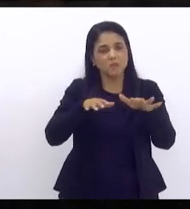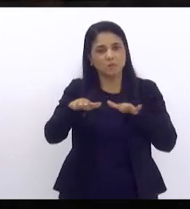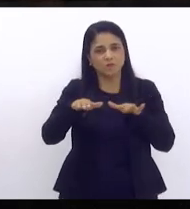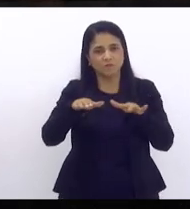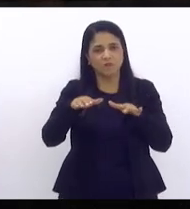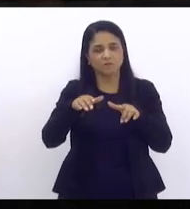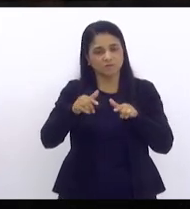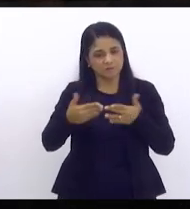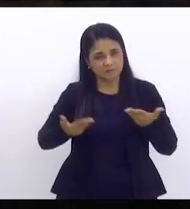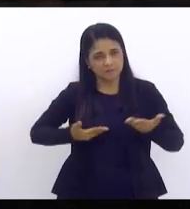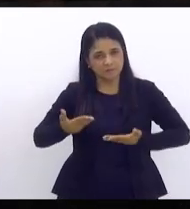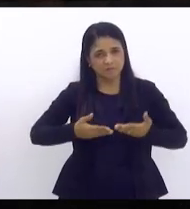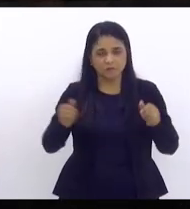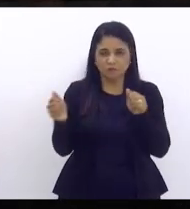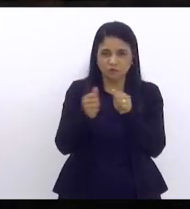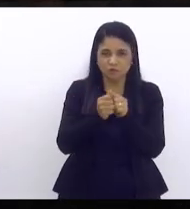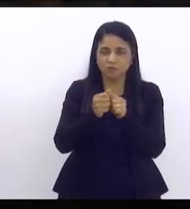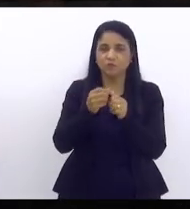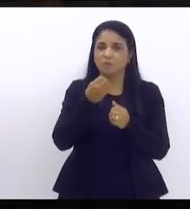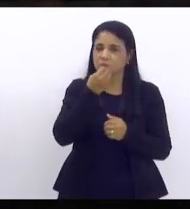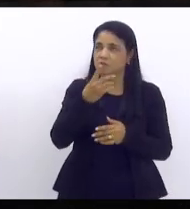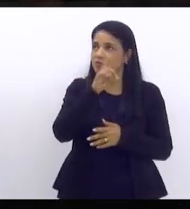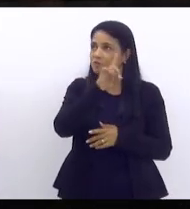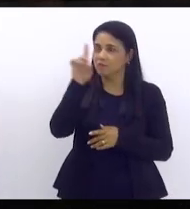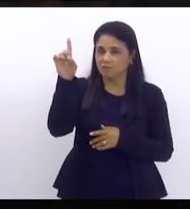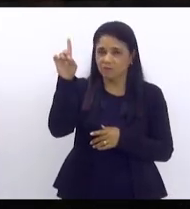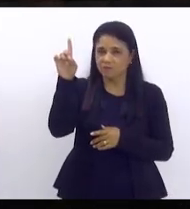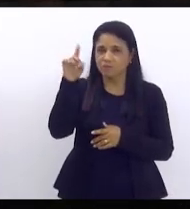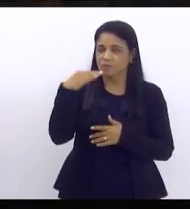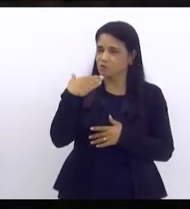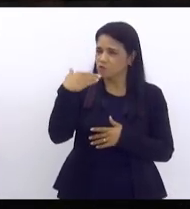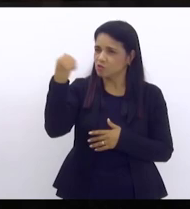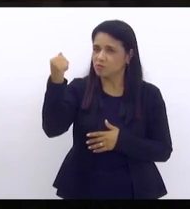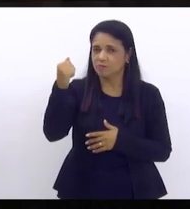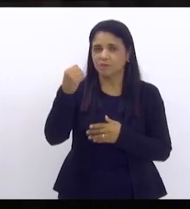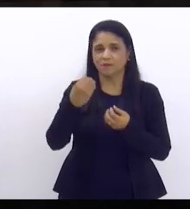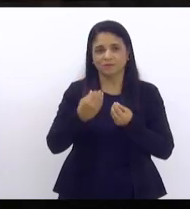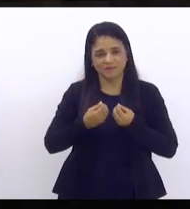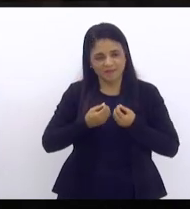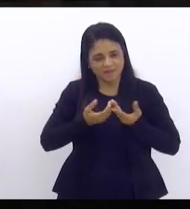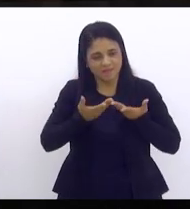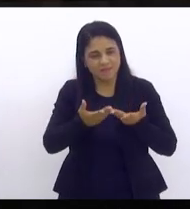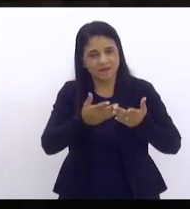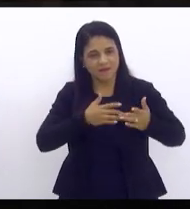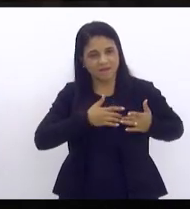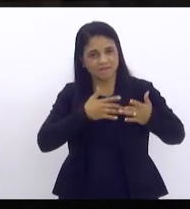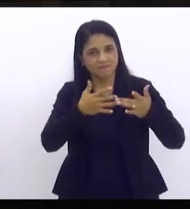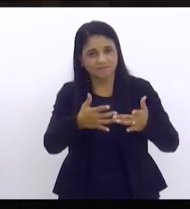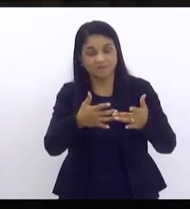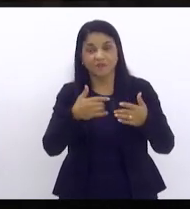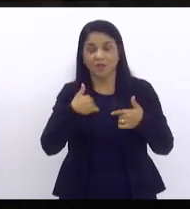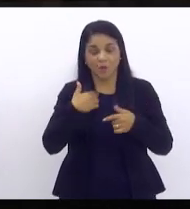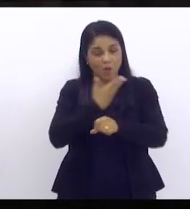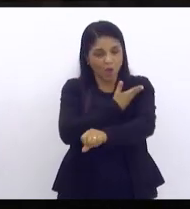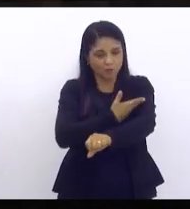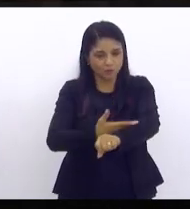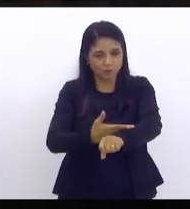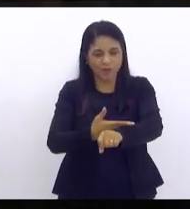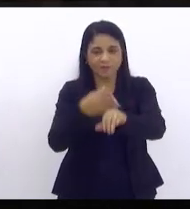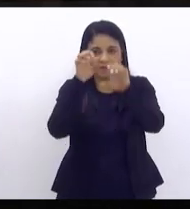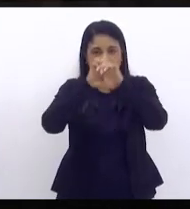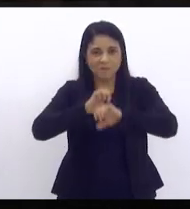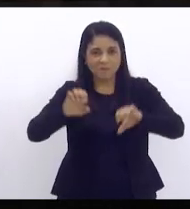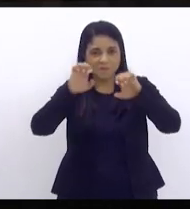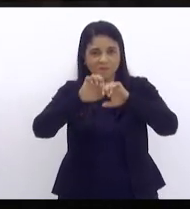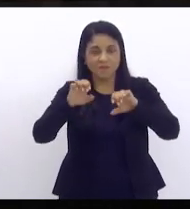com você. Bendito seja Deus por esse chamado e por essa entrega. Irmãos, eu estou acostumado a pregar em grupo de